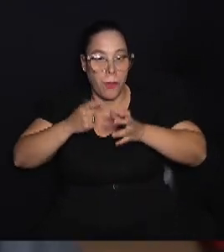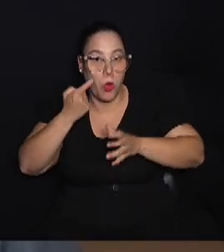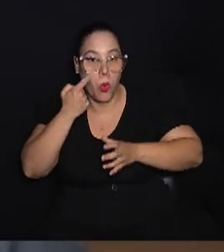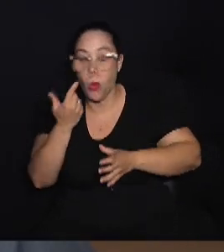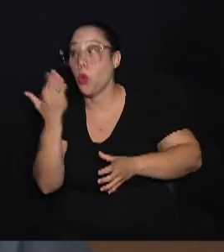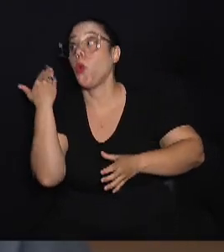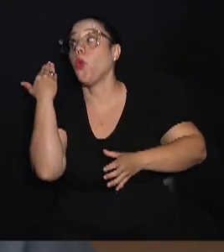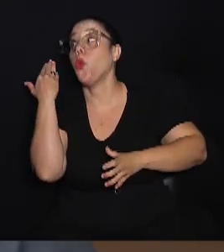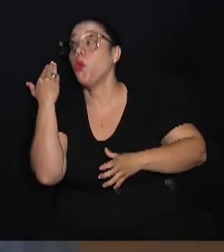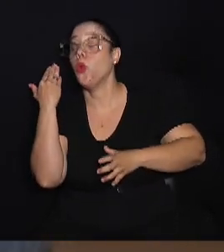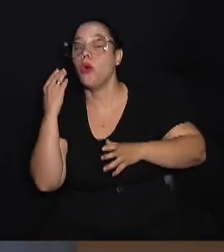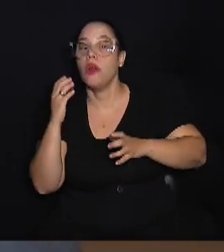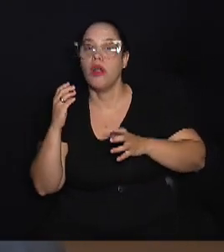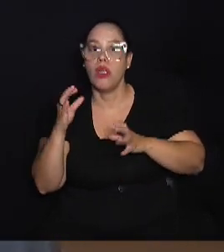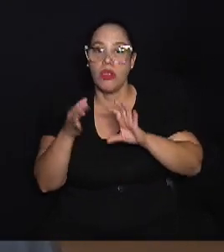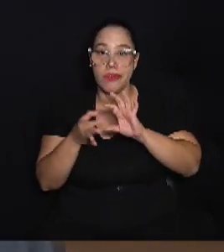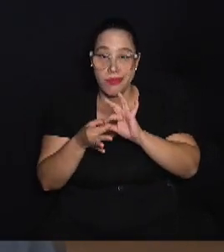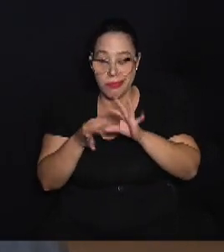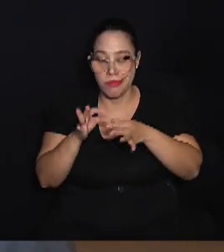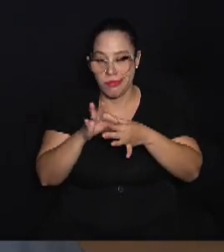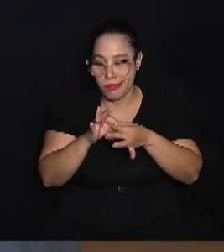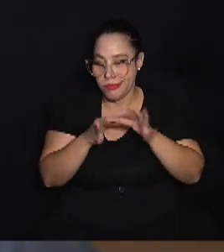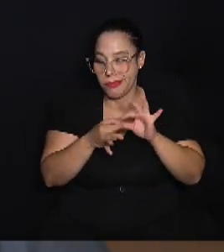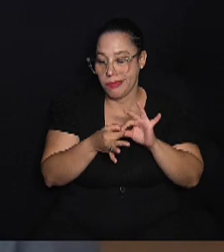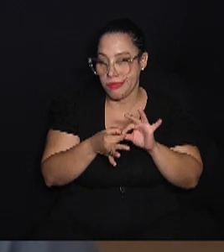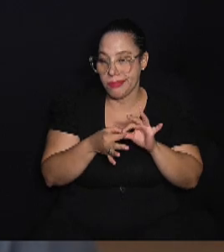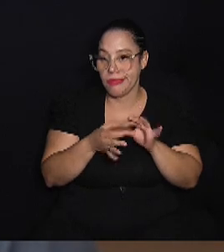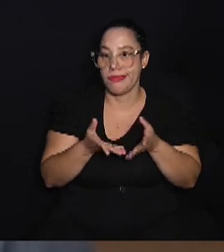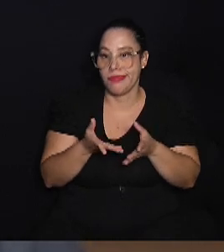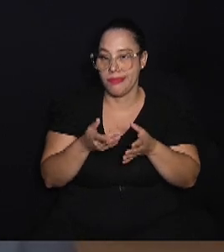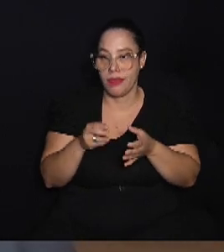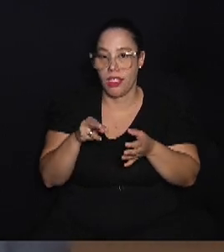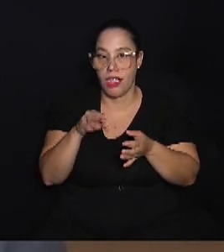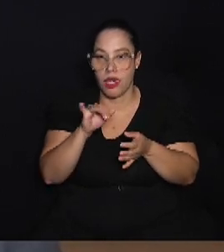maioria dos nossos atletas são tetraplégicos e...